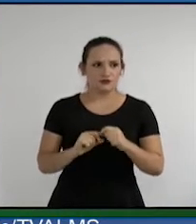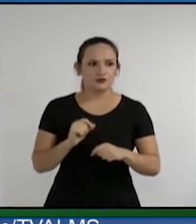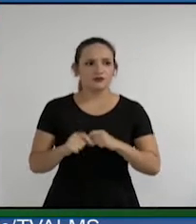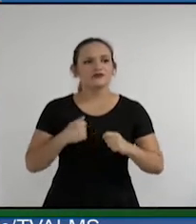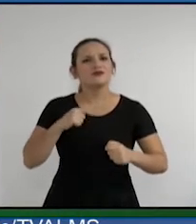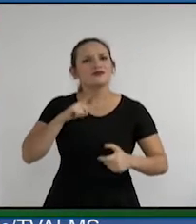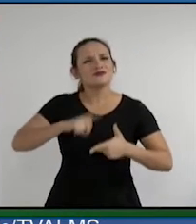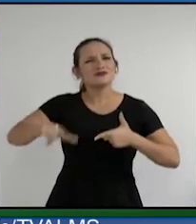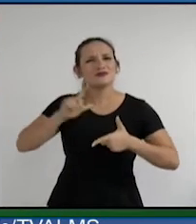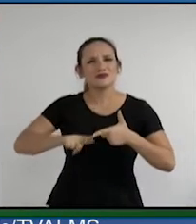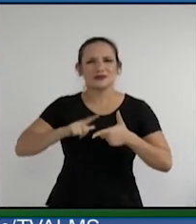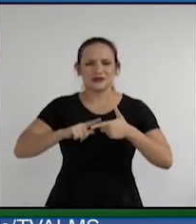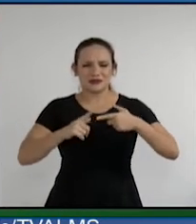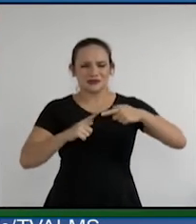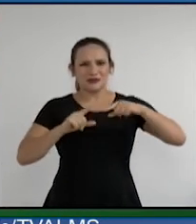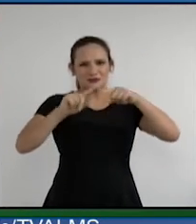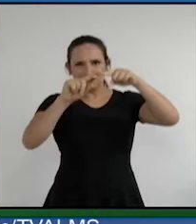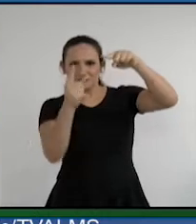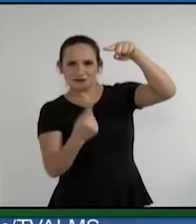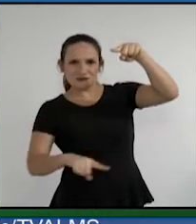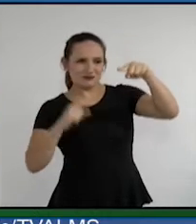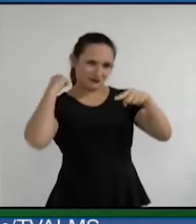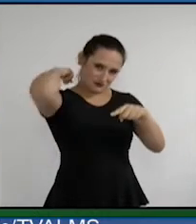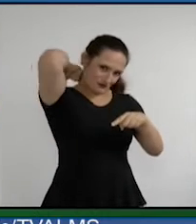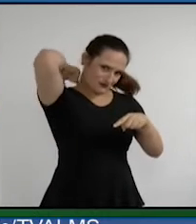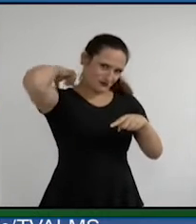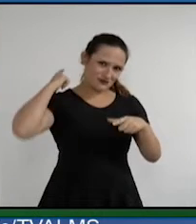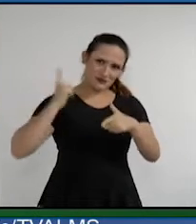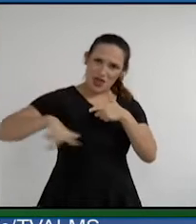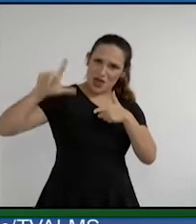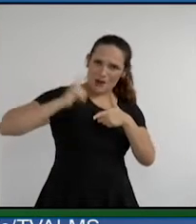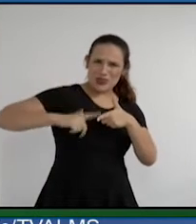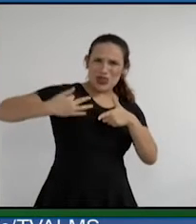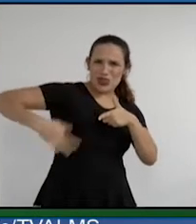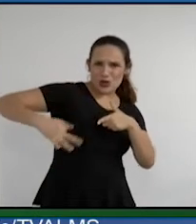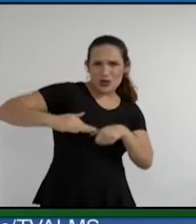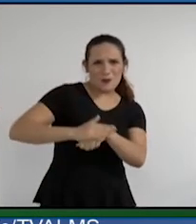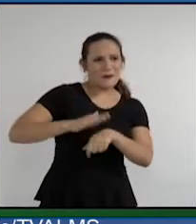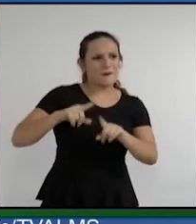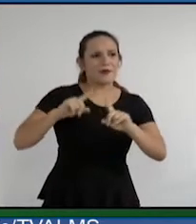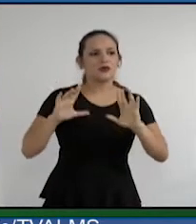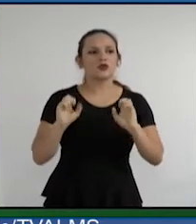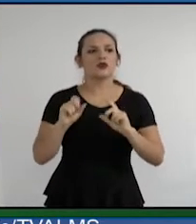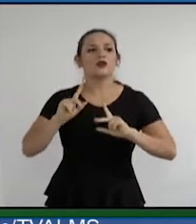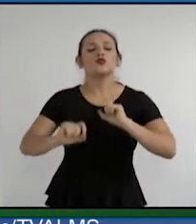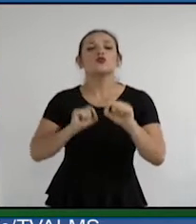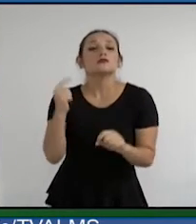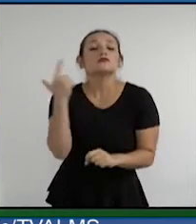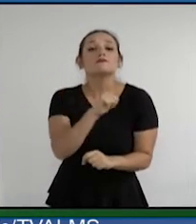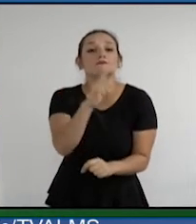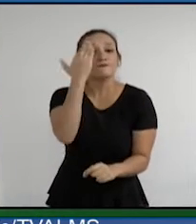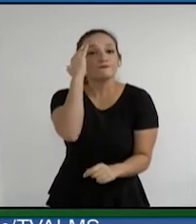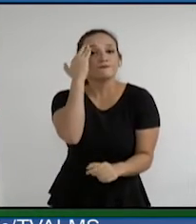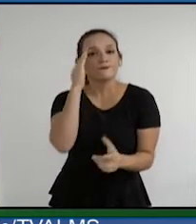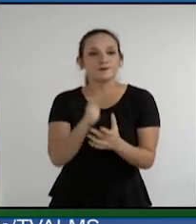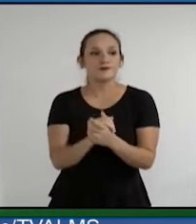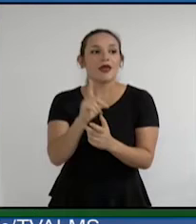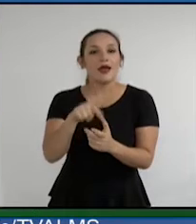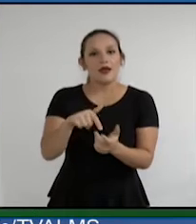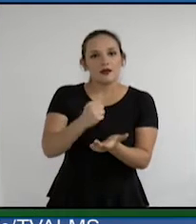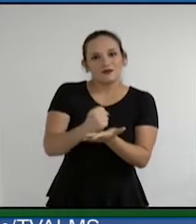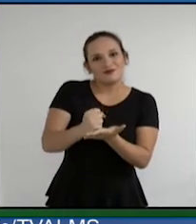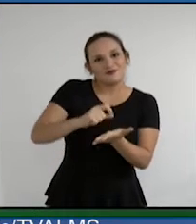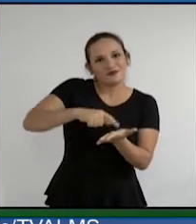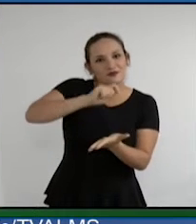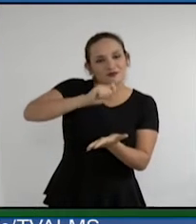deu nem para falar direito aqui da tribuna. Hoje está mais tranquilo. Nós falávamos que o projeto que veio aqui, que falava sobre contratação